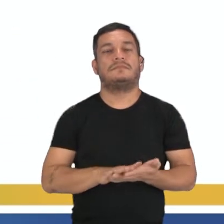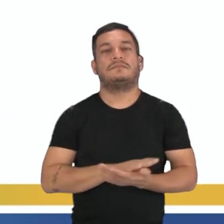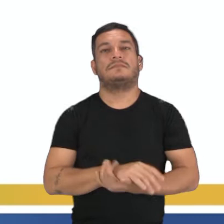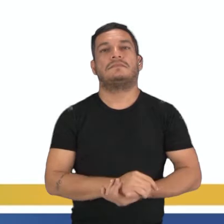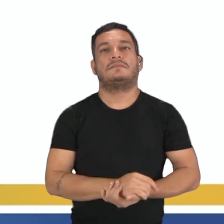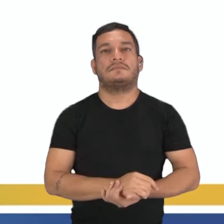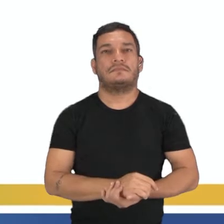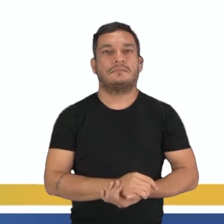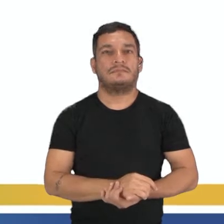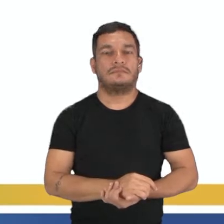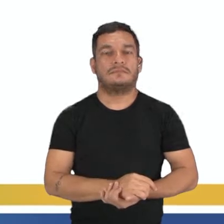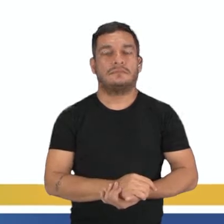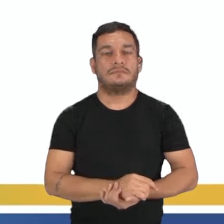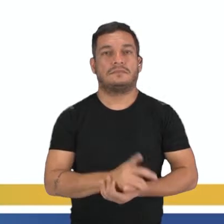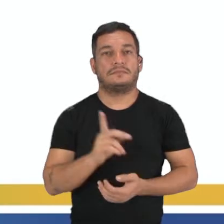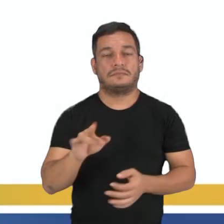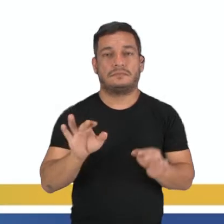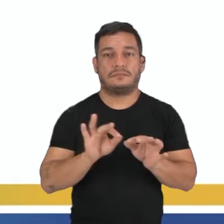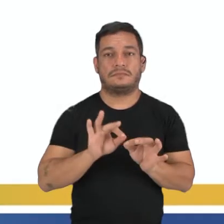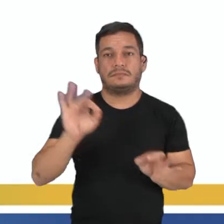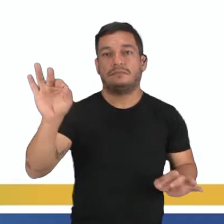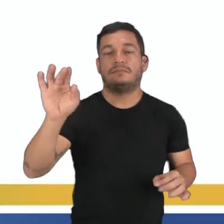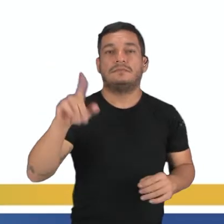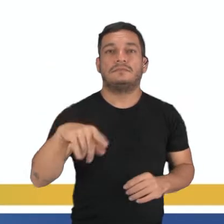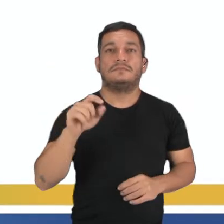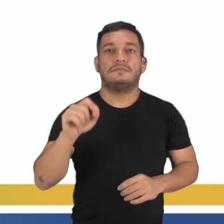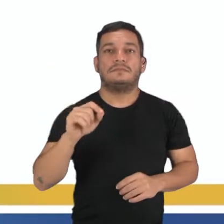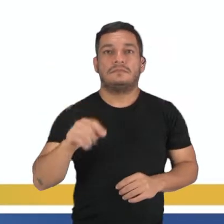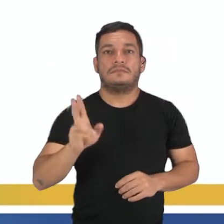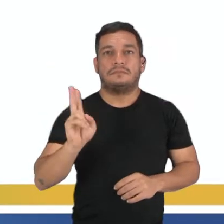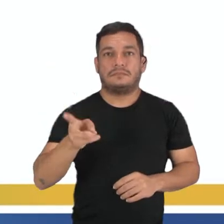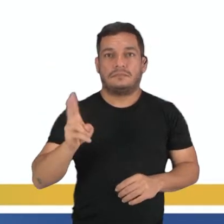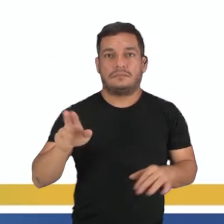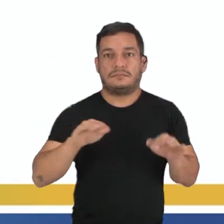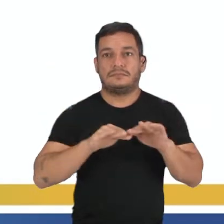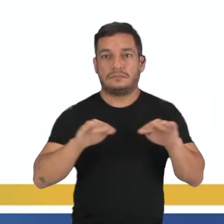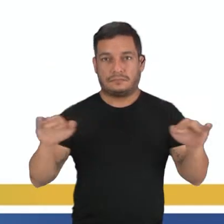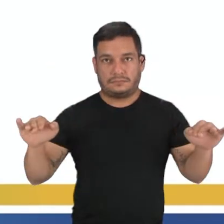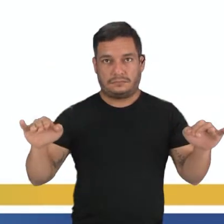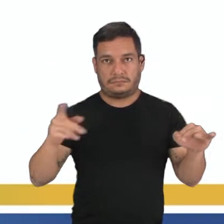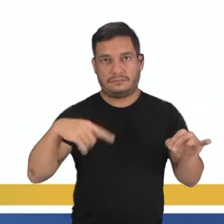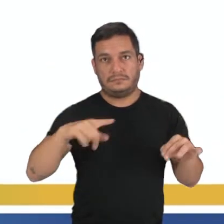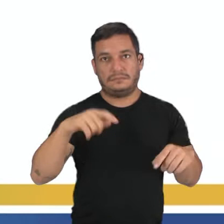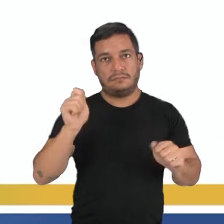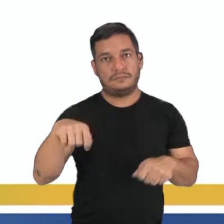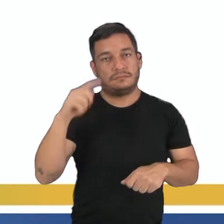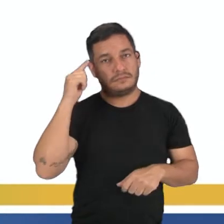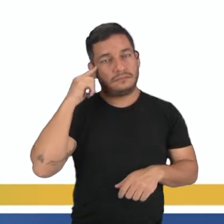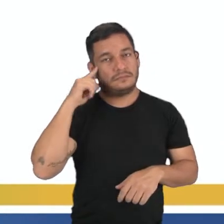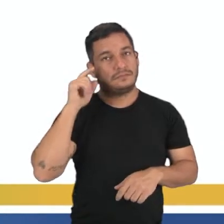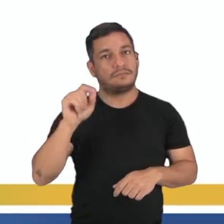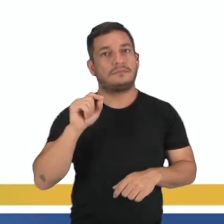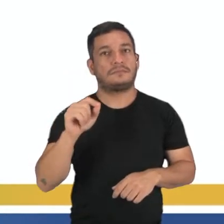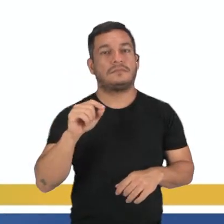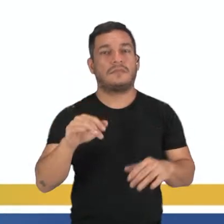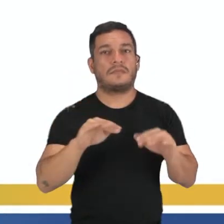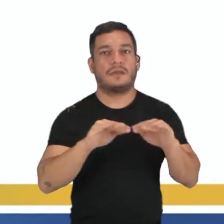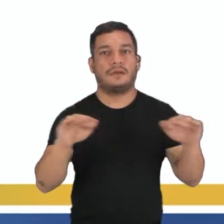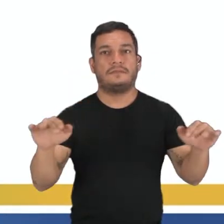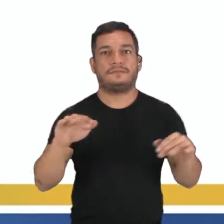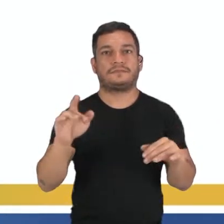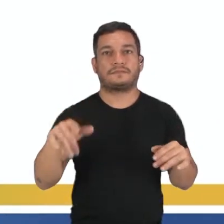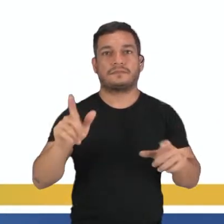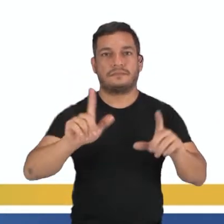comum. Então, essas retas, elas estão no mesmo plano. Você pode pensar no plano, da tela de